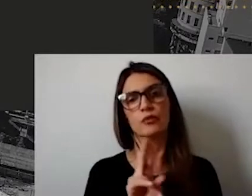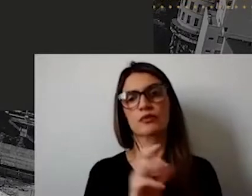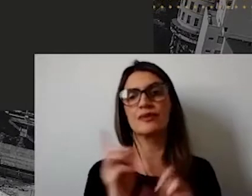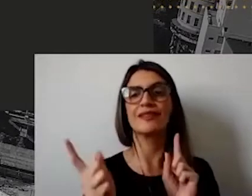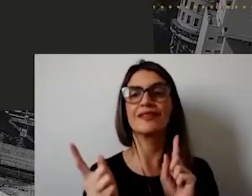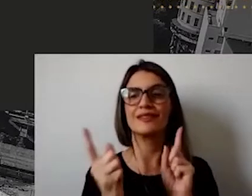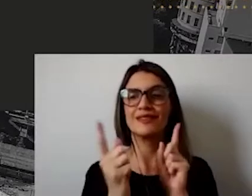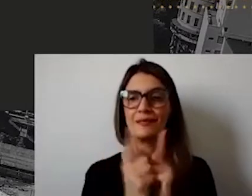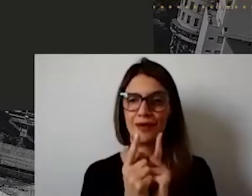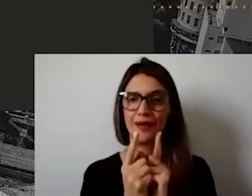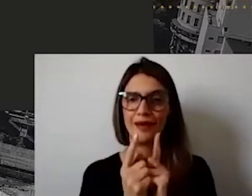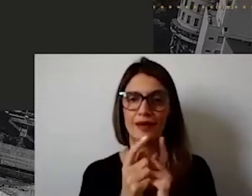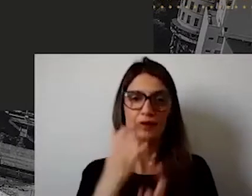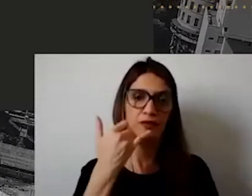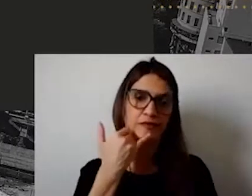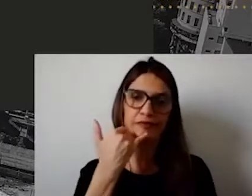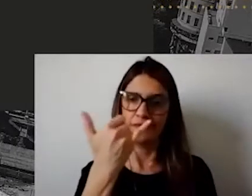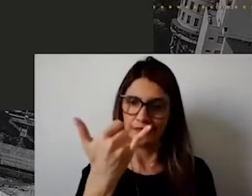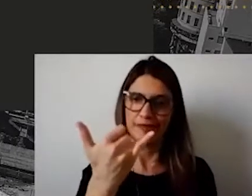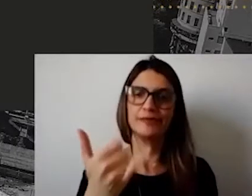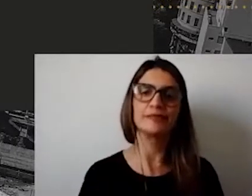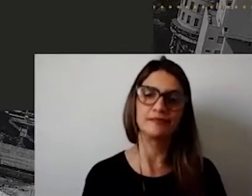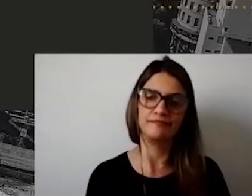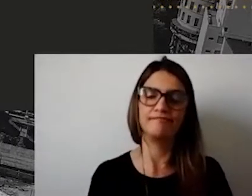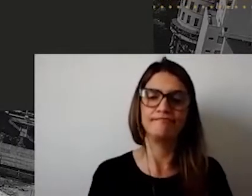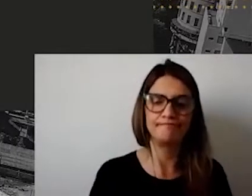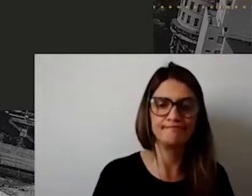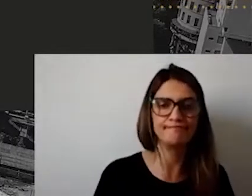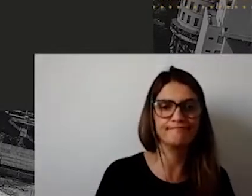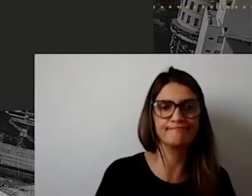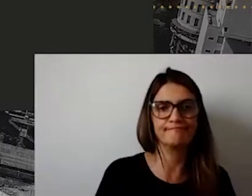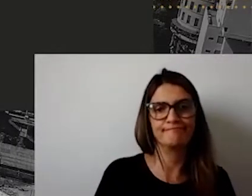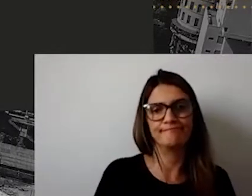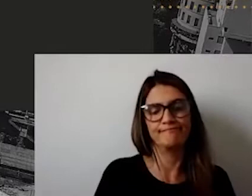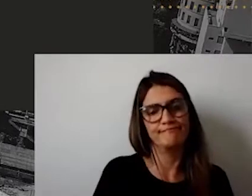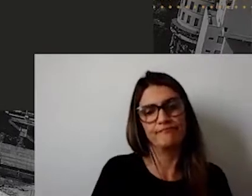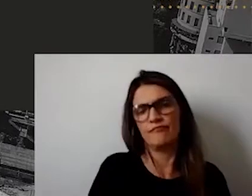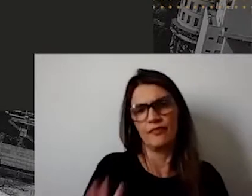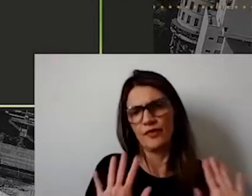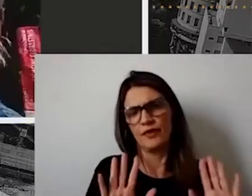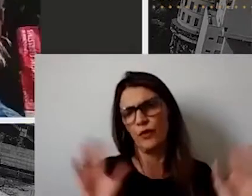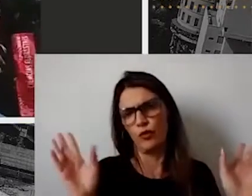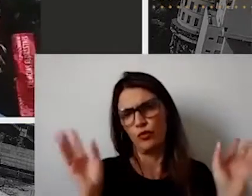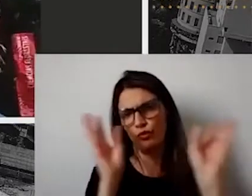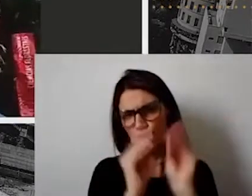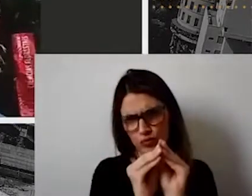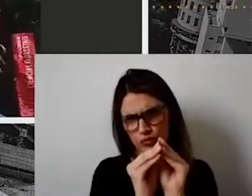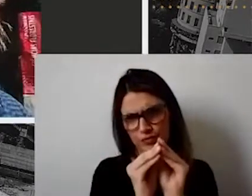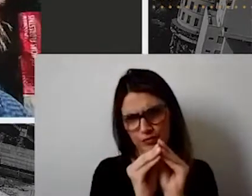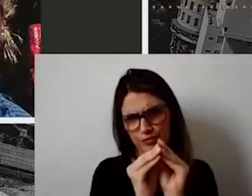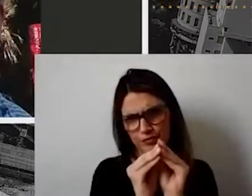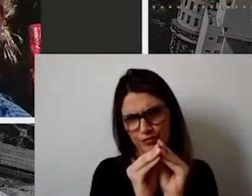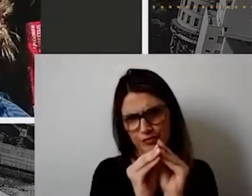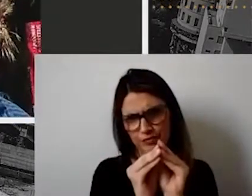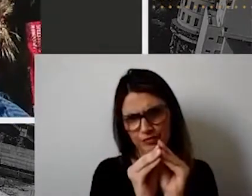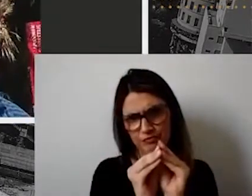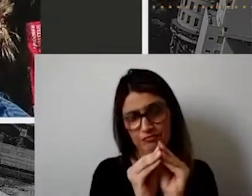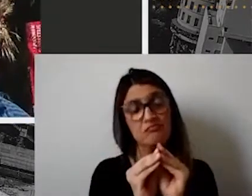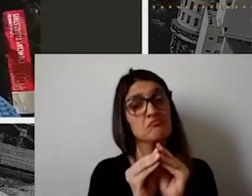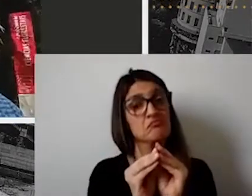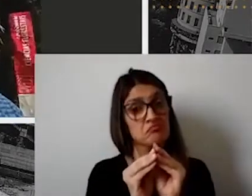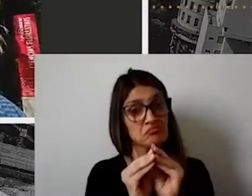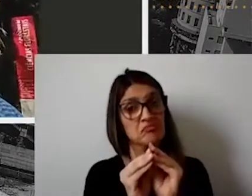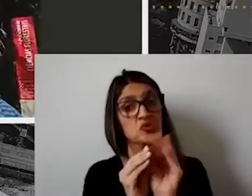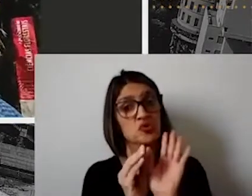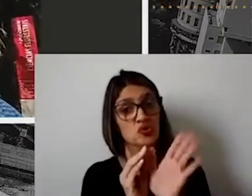via telesaúde. Então, só para exemplificar alguns dos fazimentos aí. Não, que já está sendo, inclusive, usado em